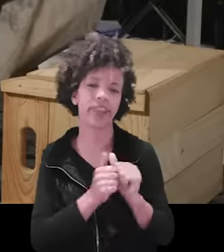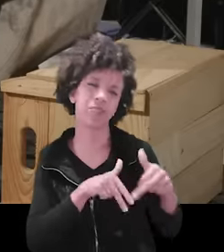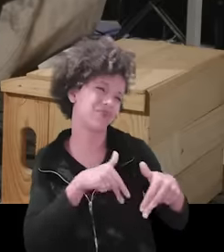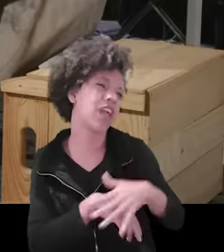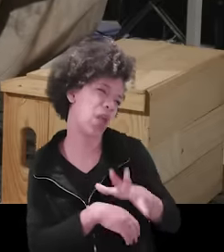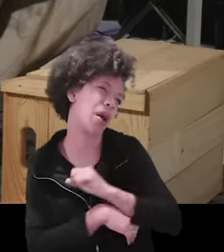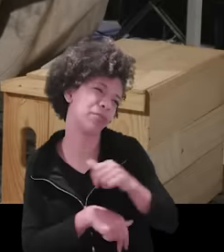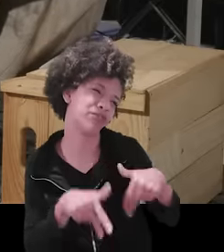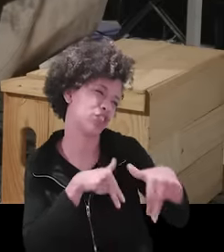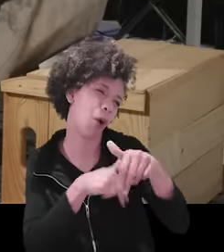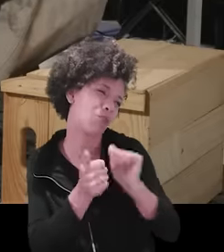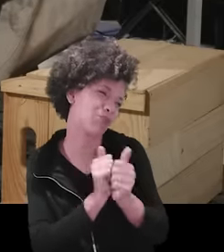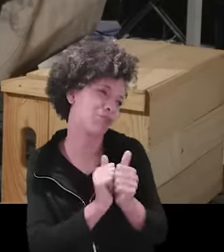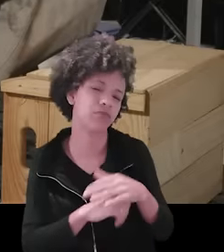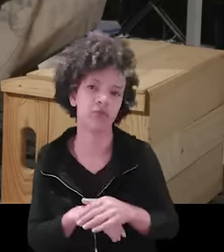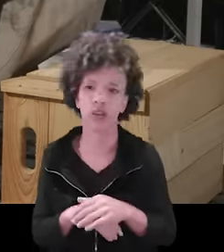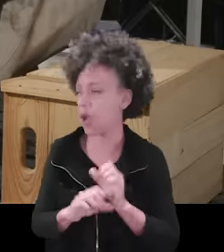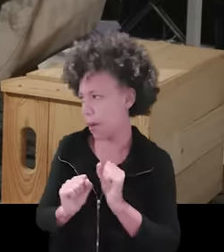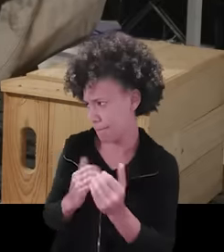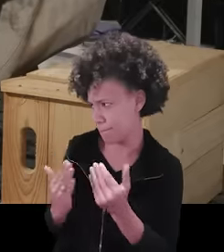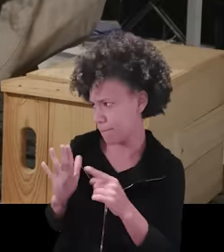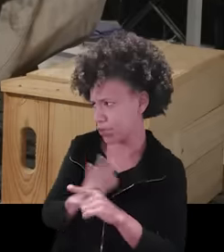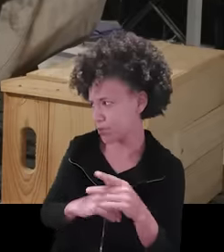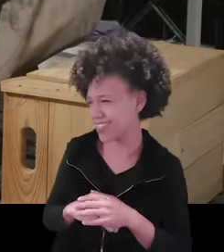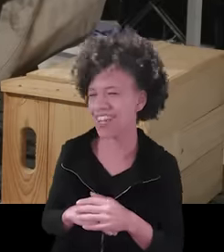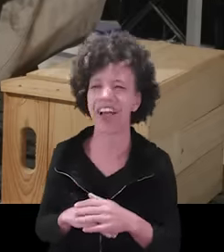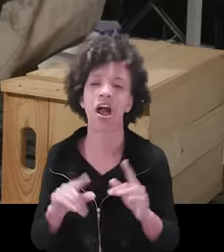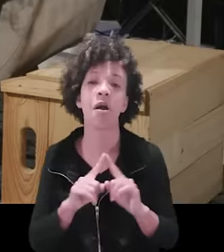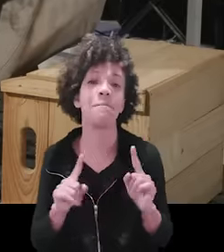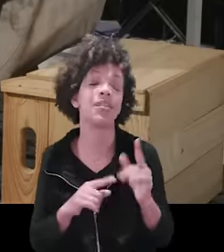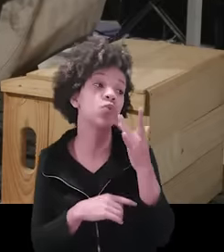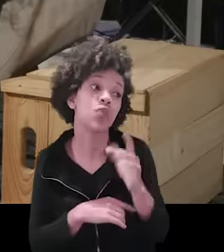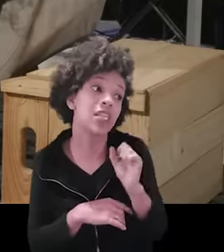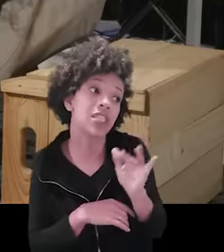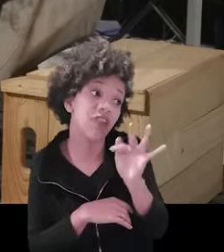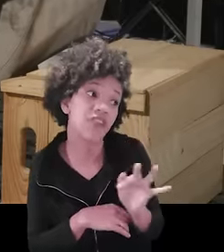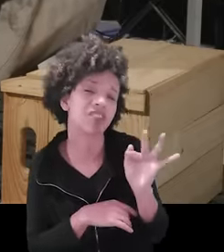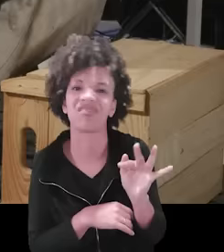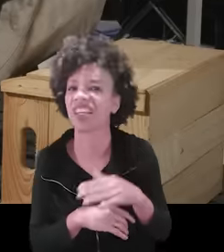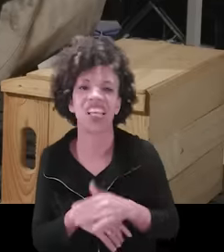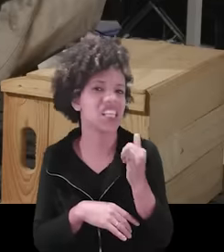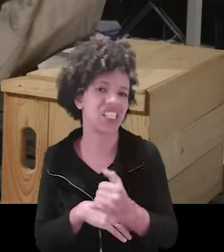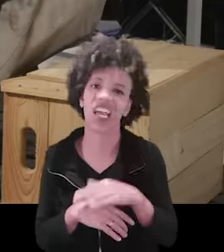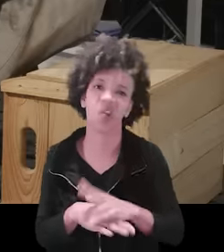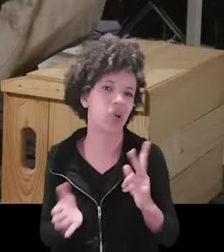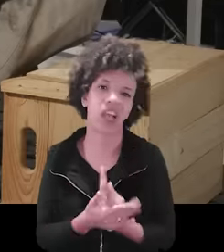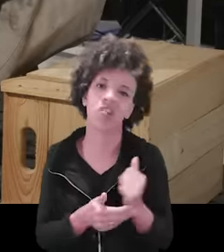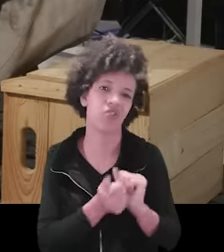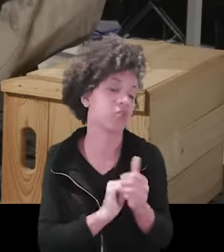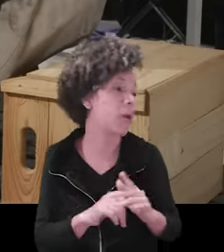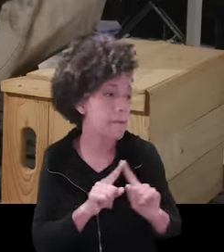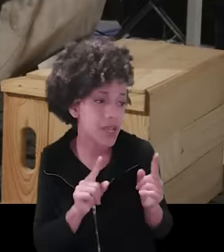é eu adoro né simulador futebol analogia só sabe e agora eu não sei dizer se a Federação acha que você acabou